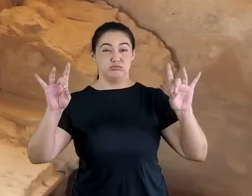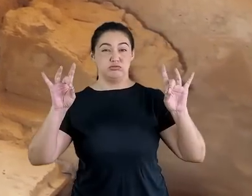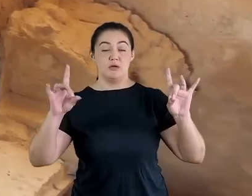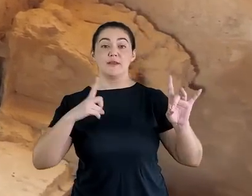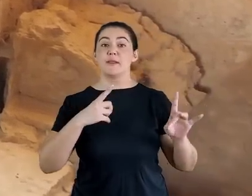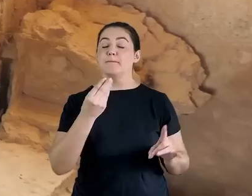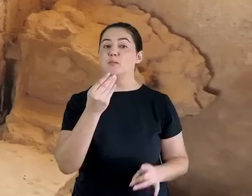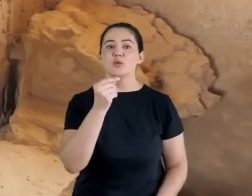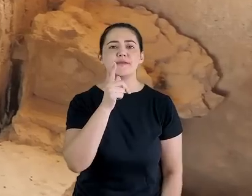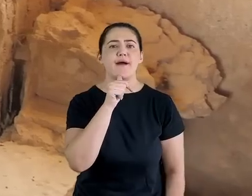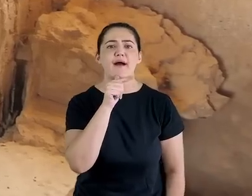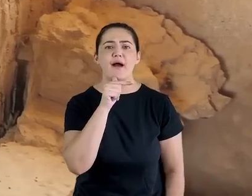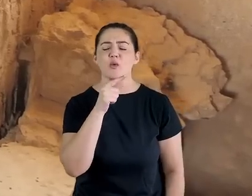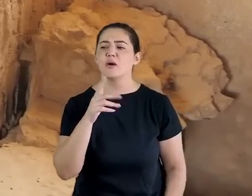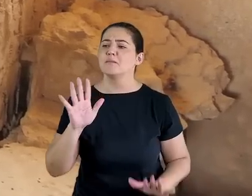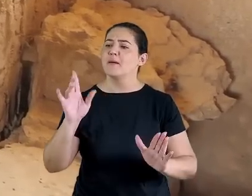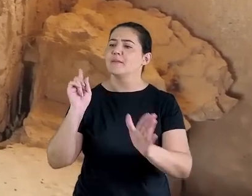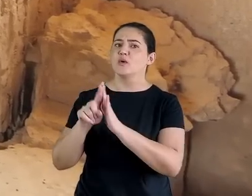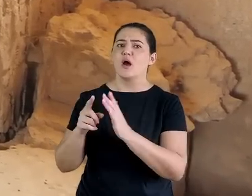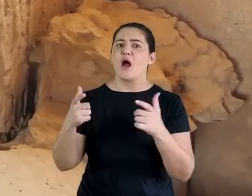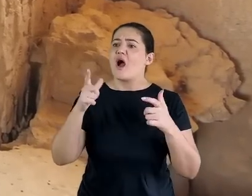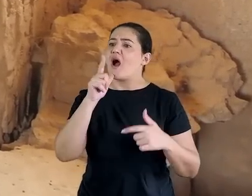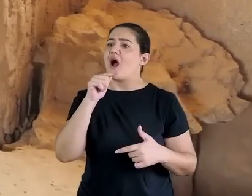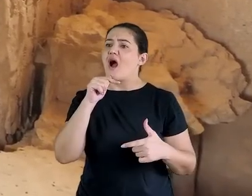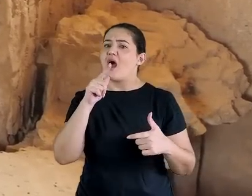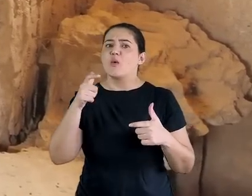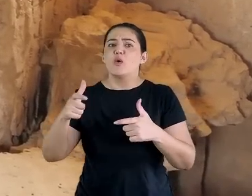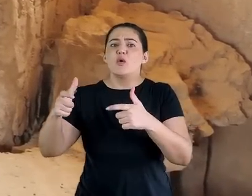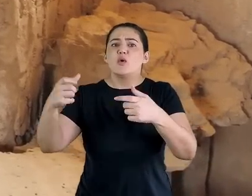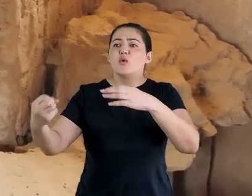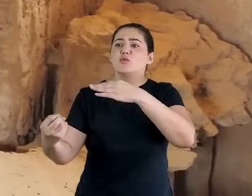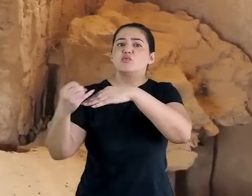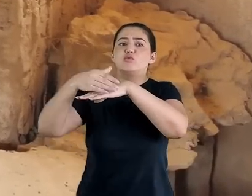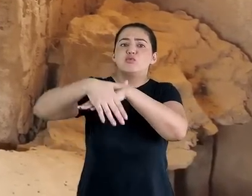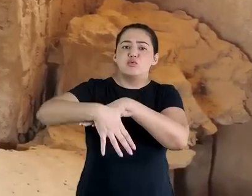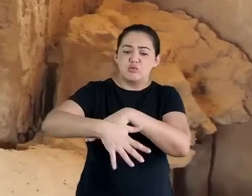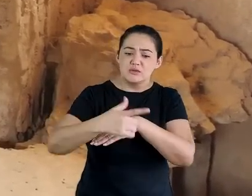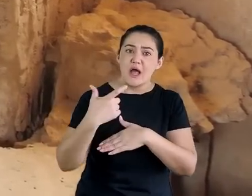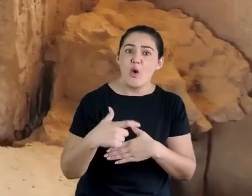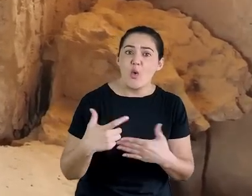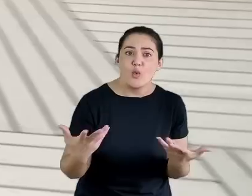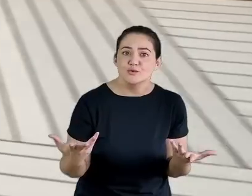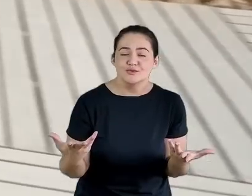lugar. Vamos descobrir de onde? Vamos descobrir a fonte de água de Herodes? Vamos lá?